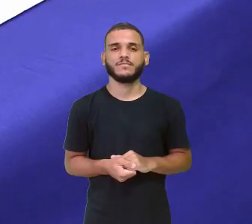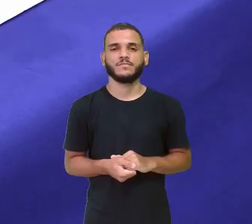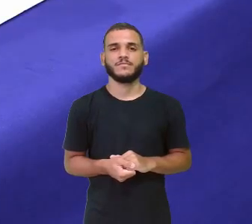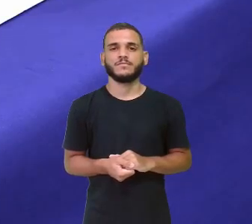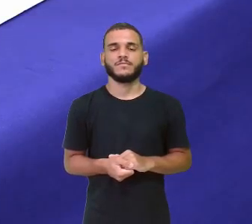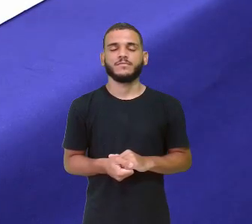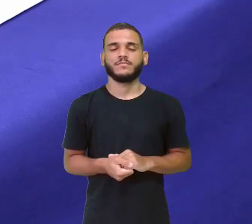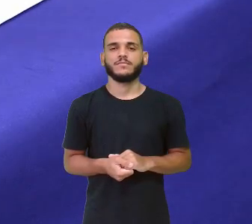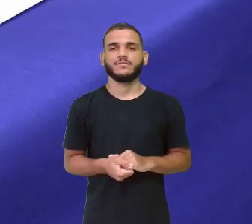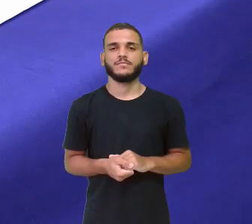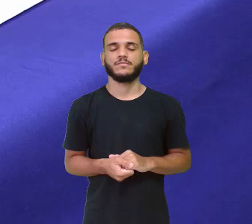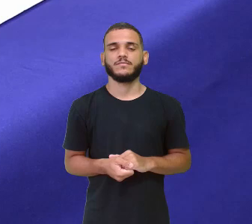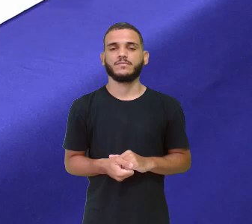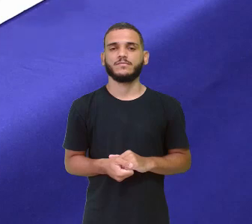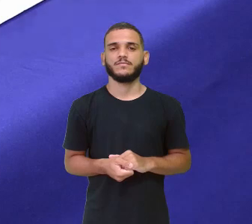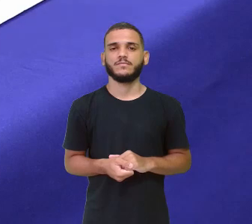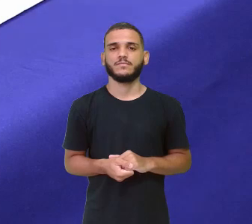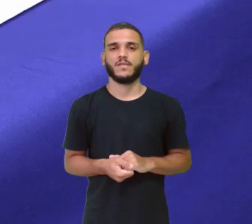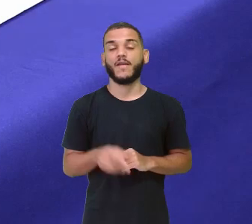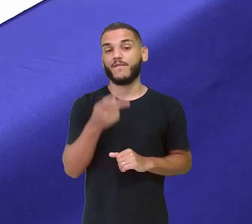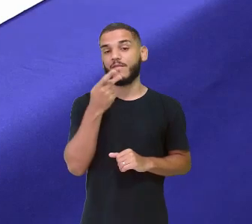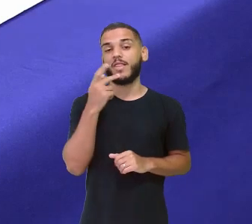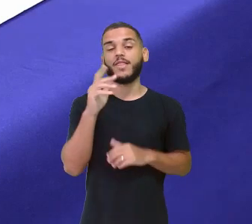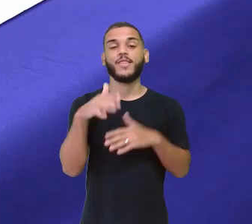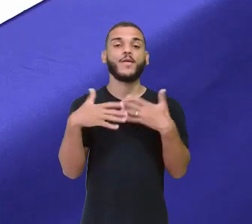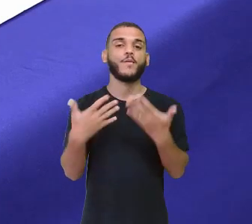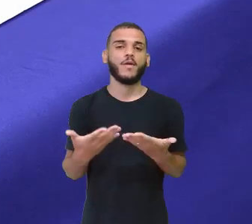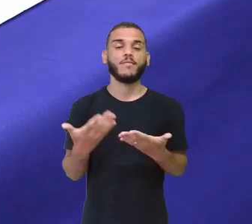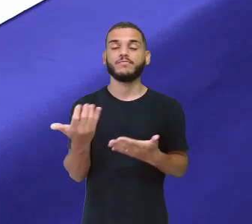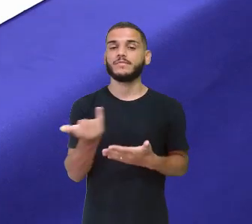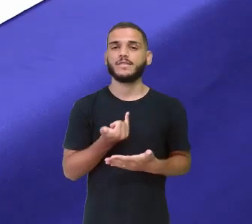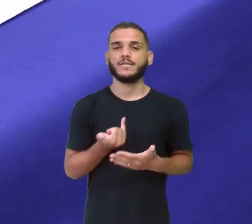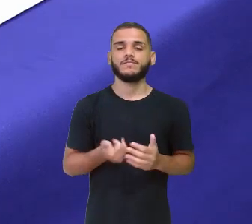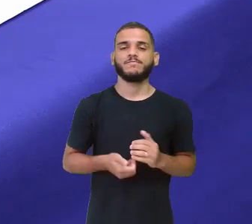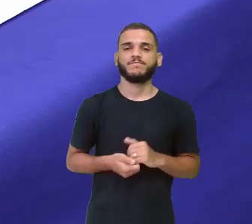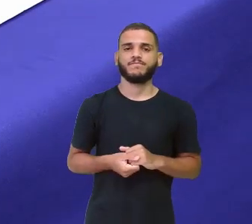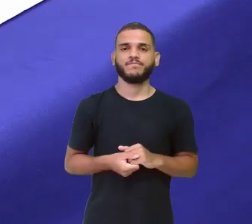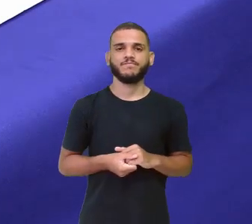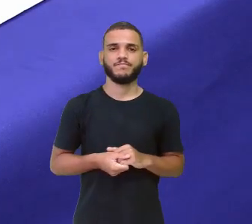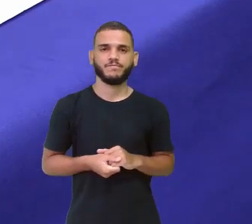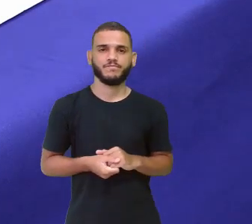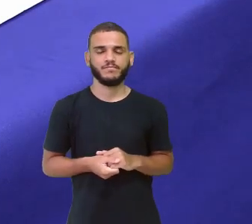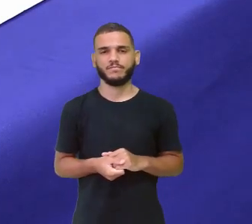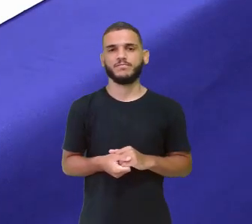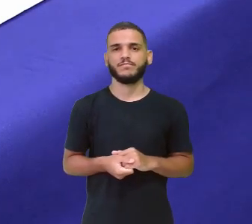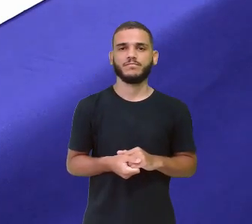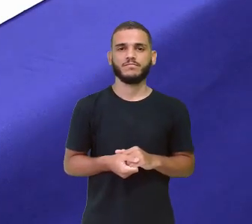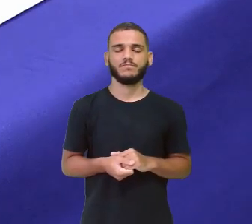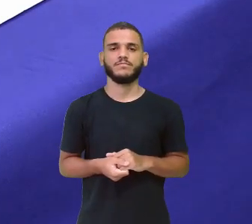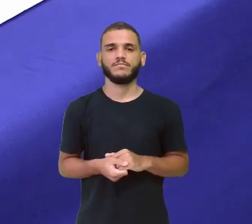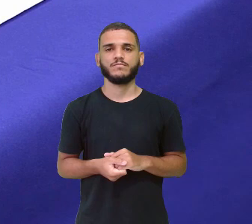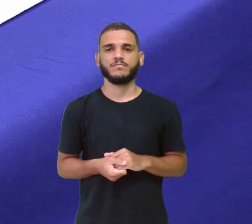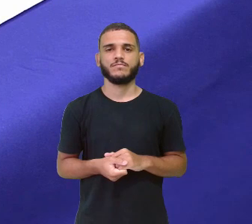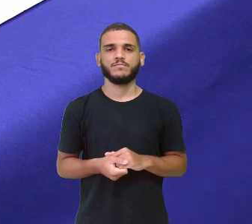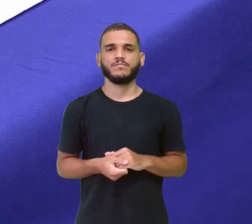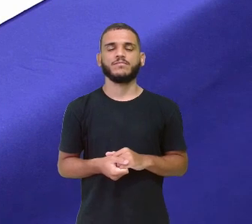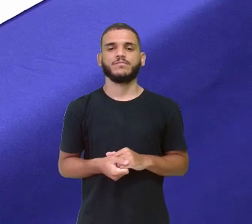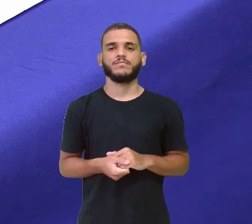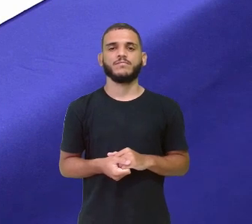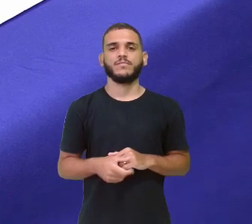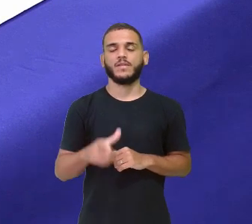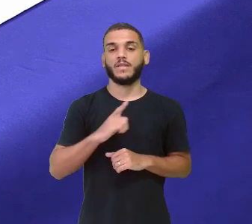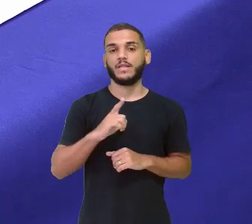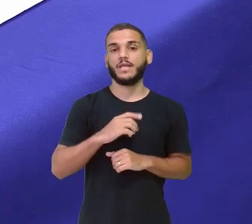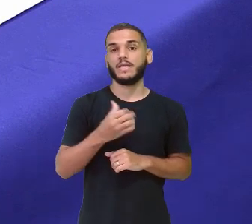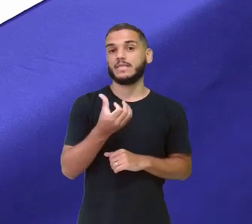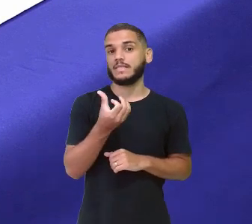Qual é o que eu estou falando? E aí, contem para mim. Tem 6 faces. Se tem 6 faces, né, eu